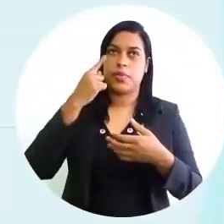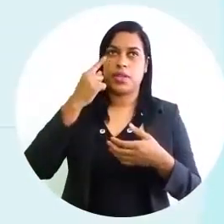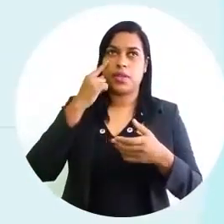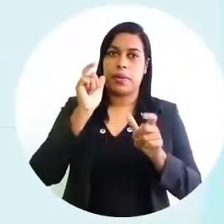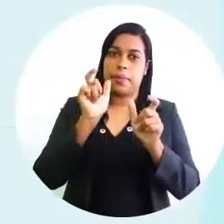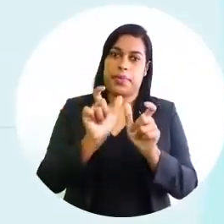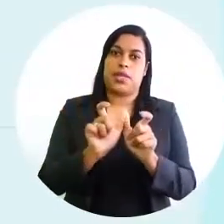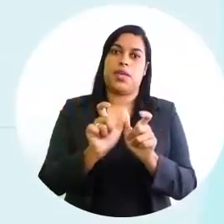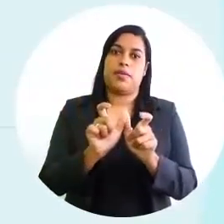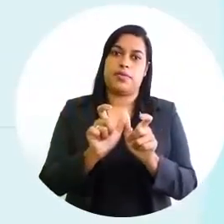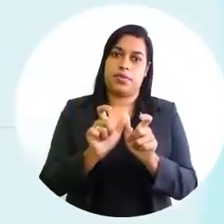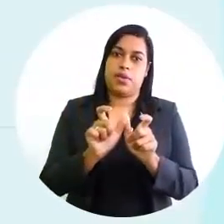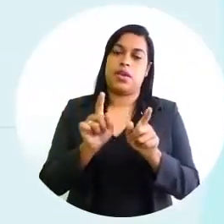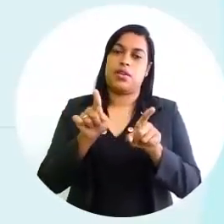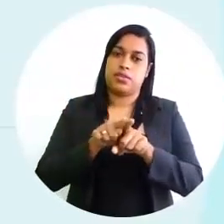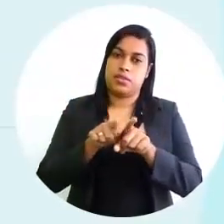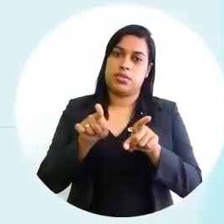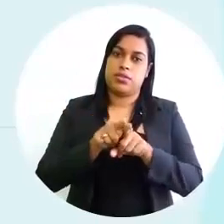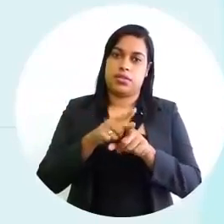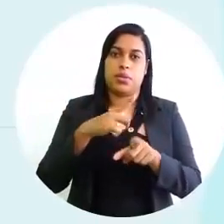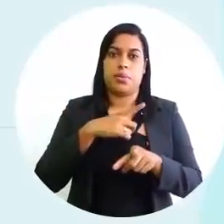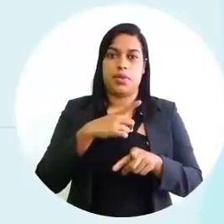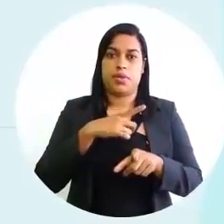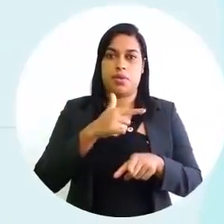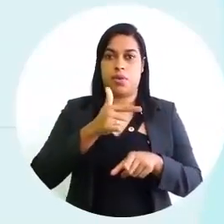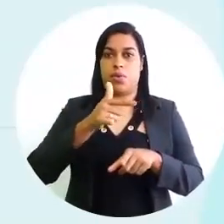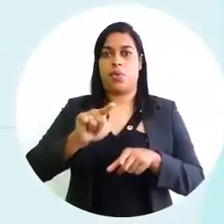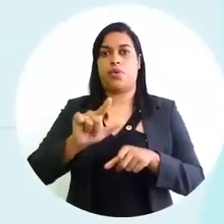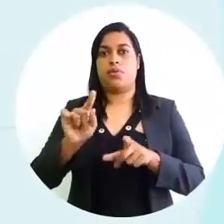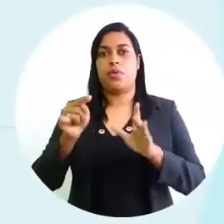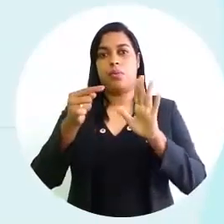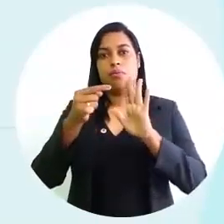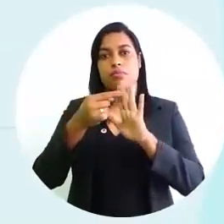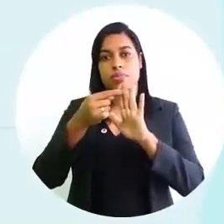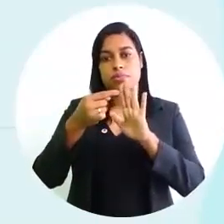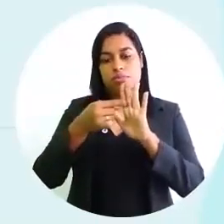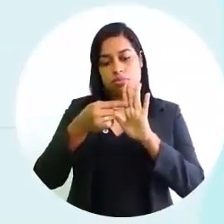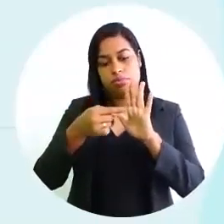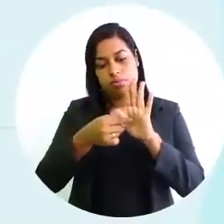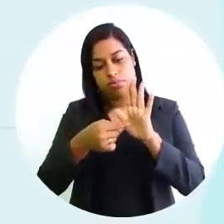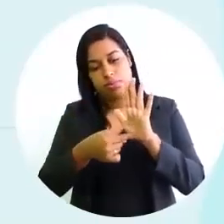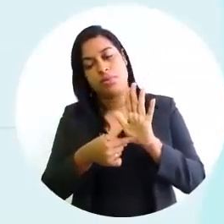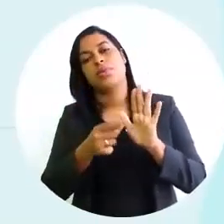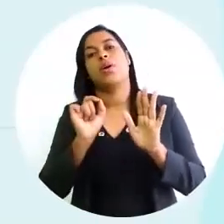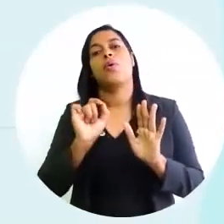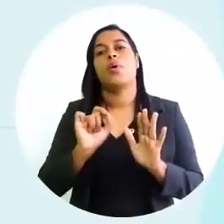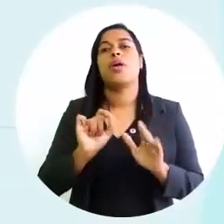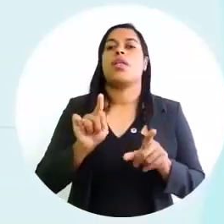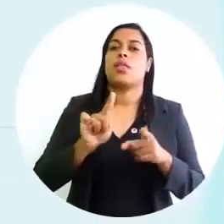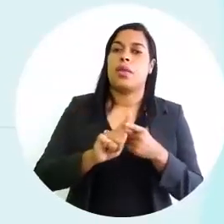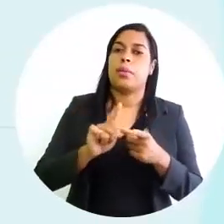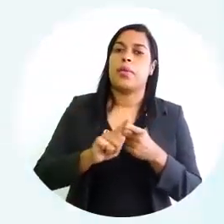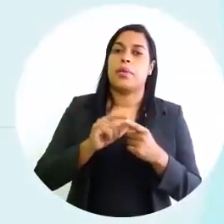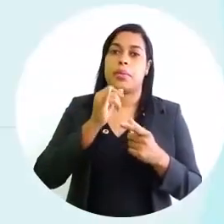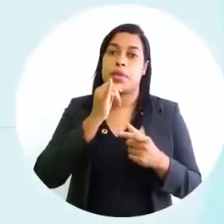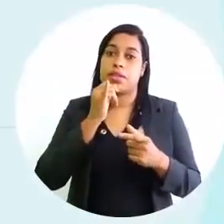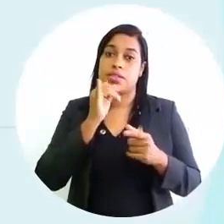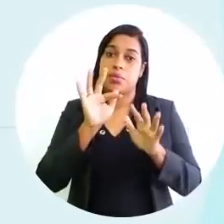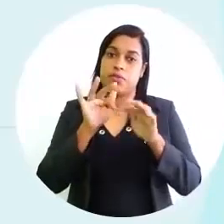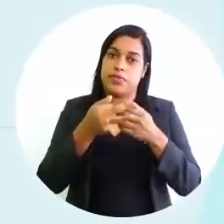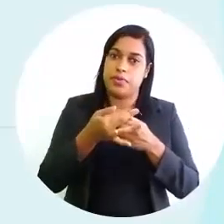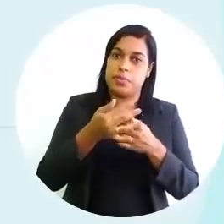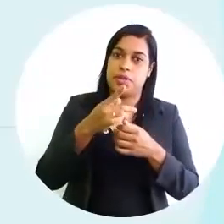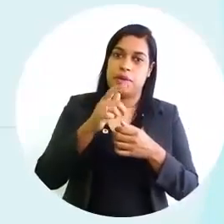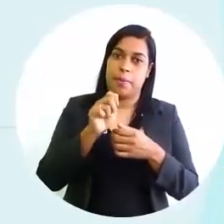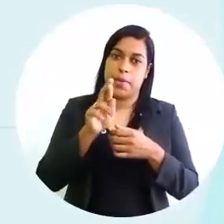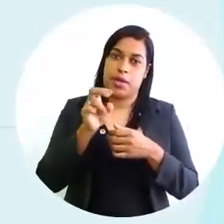em uma palavra, automaticamente nós temos um outro universo de pontos que podem ser considerados aí também, como é o caso de parentesco. Então, viu